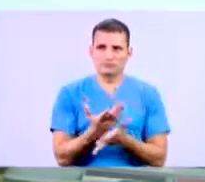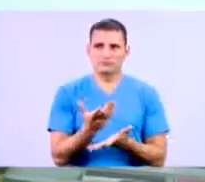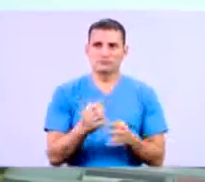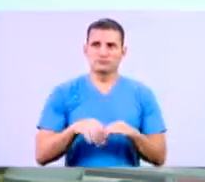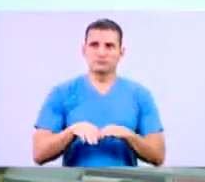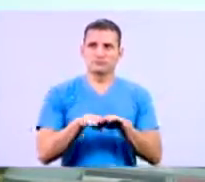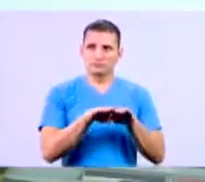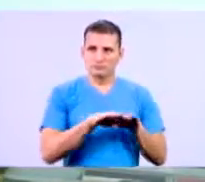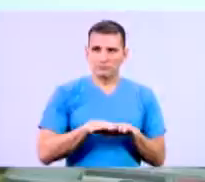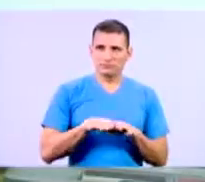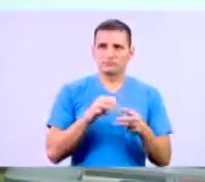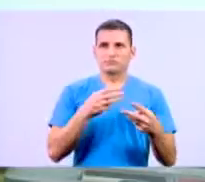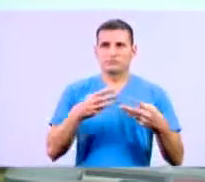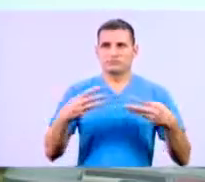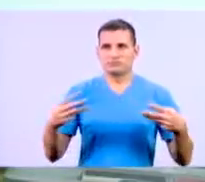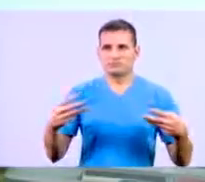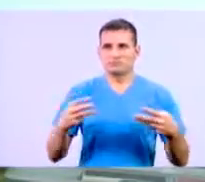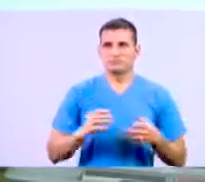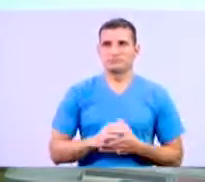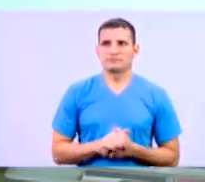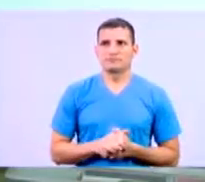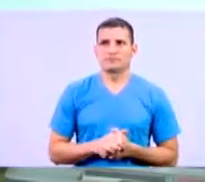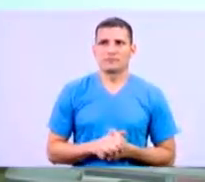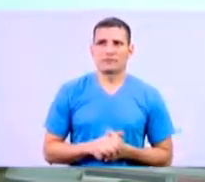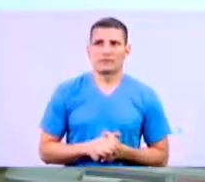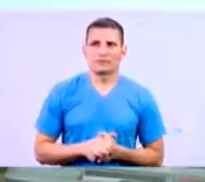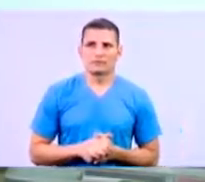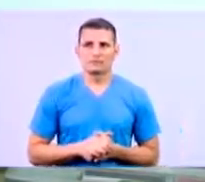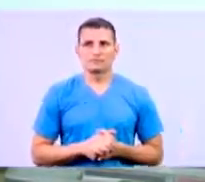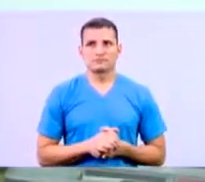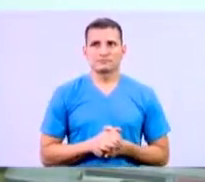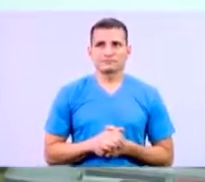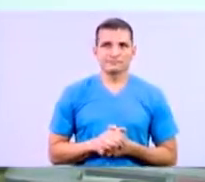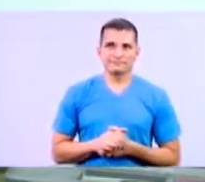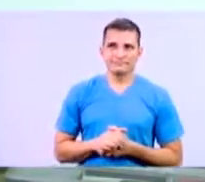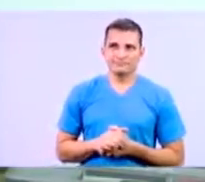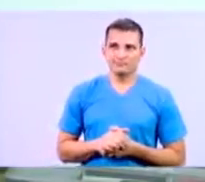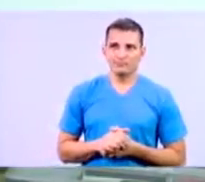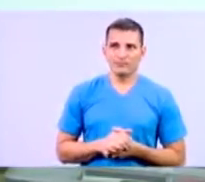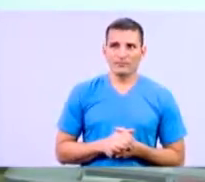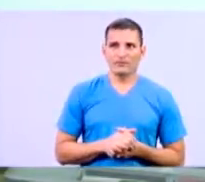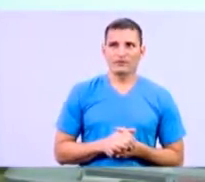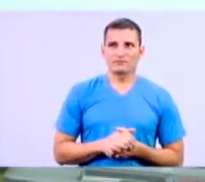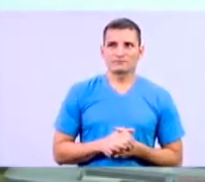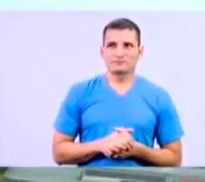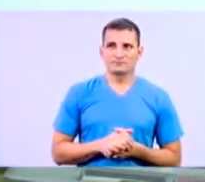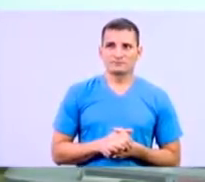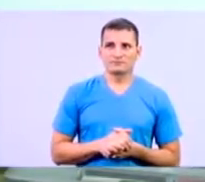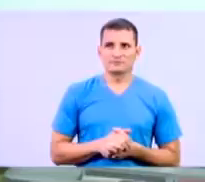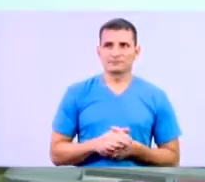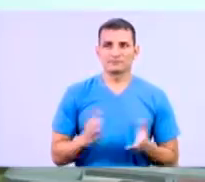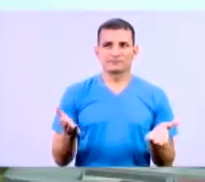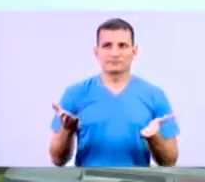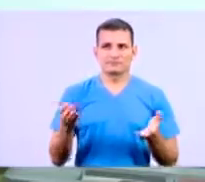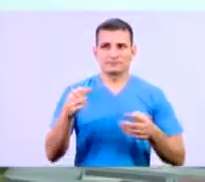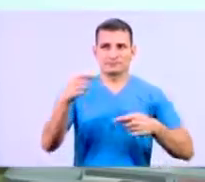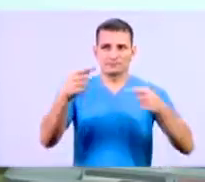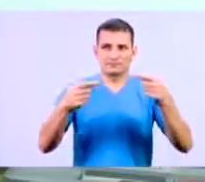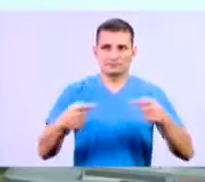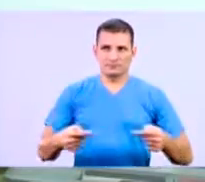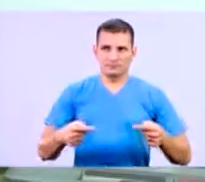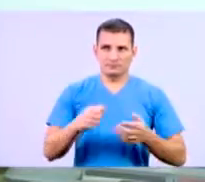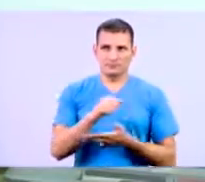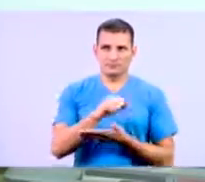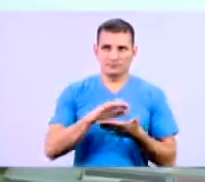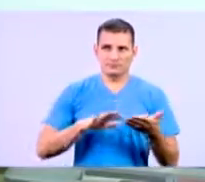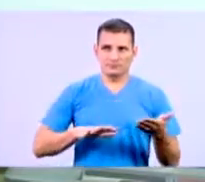padronização, sobre as redes e por aí vai. Bom, mas agora vamos para a nossa lista de exercícios. Vocês